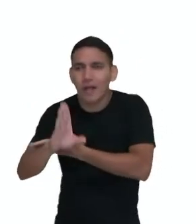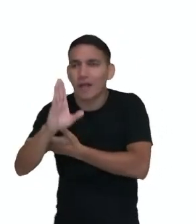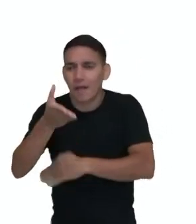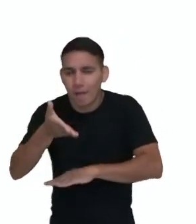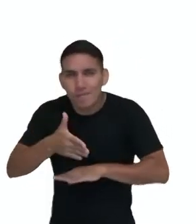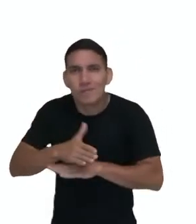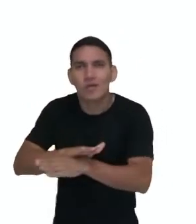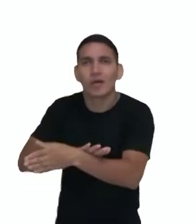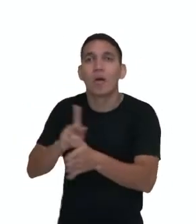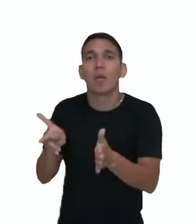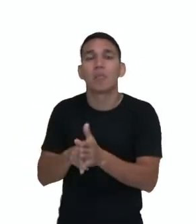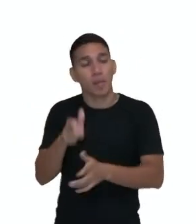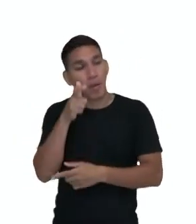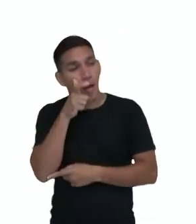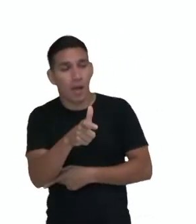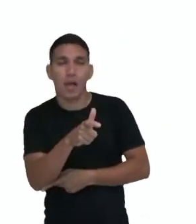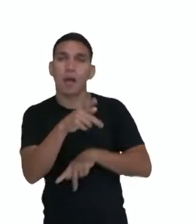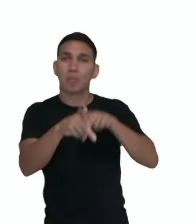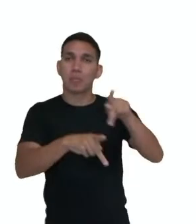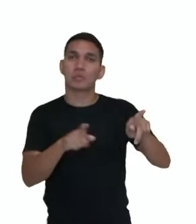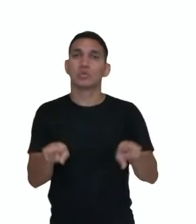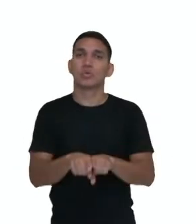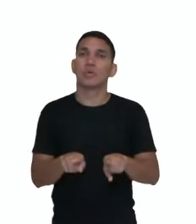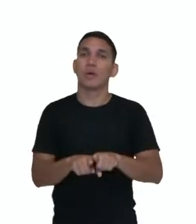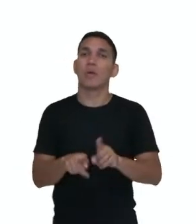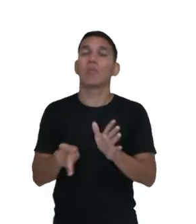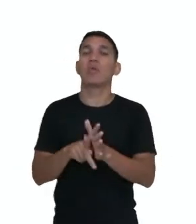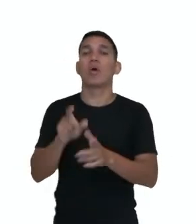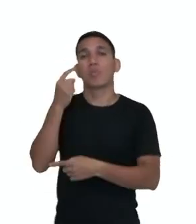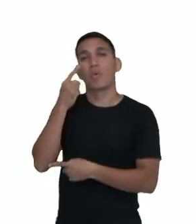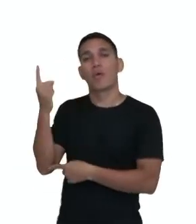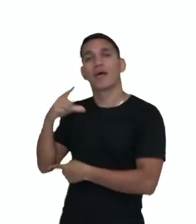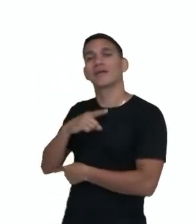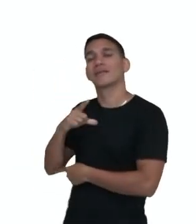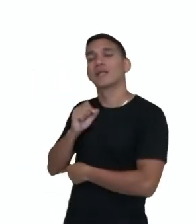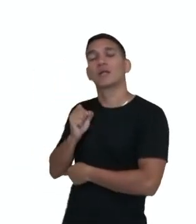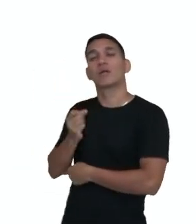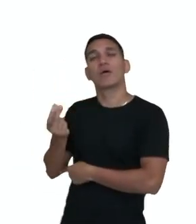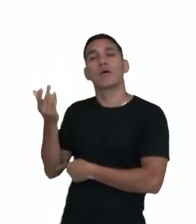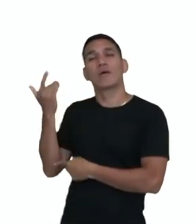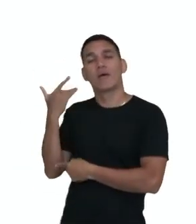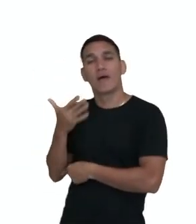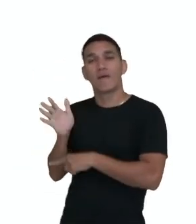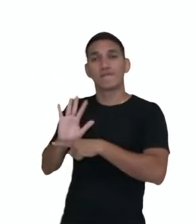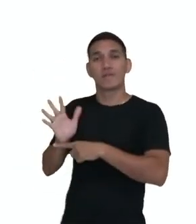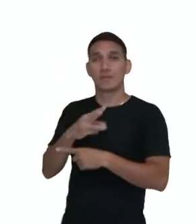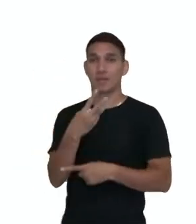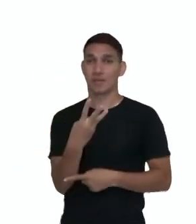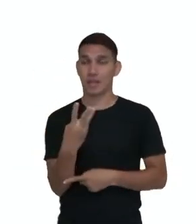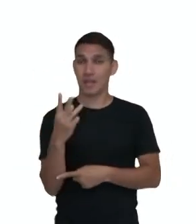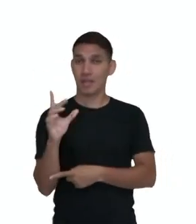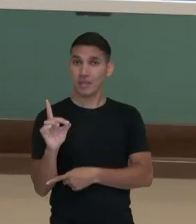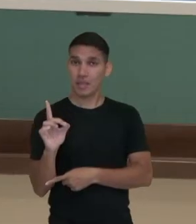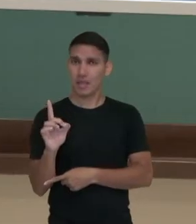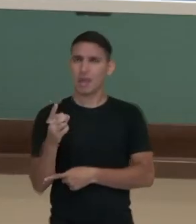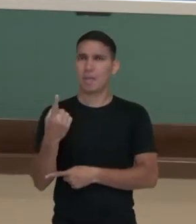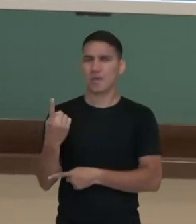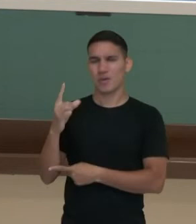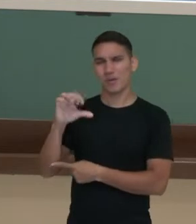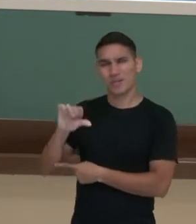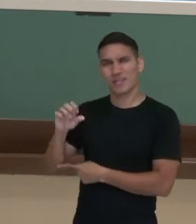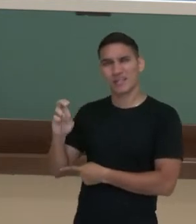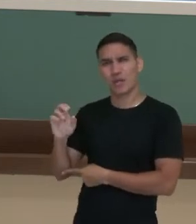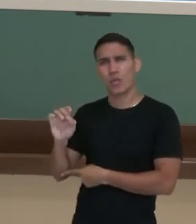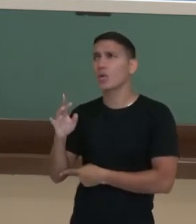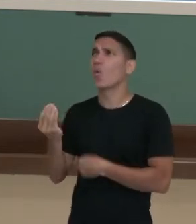público desde o primeiro filme 3D comercial nos anos de 1950. Sabe como que era esse óculos de